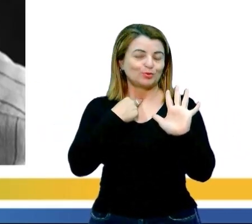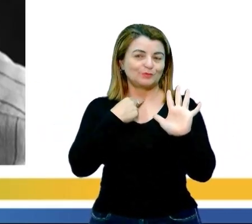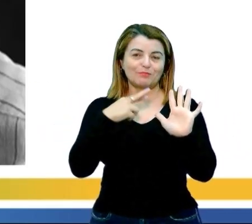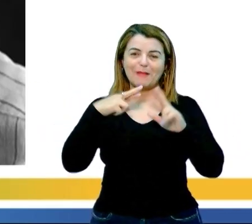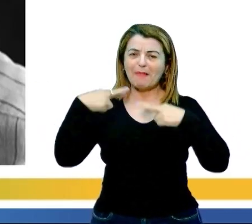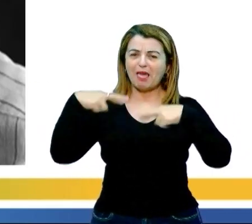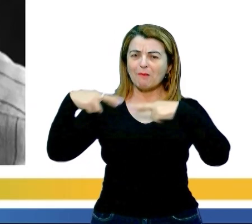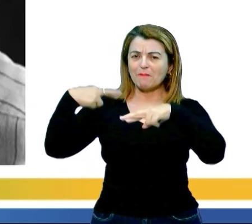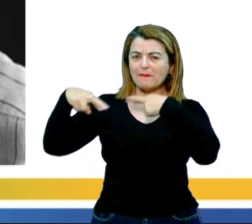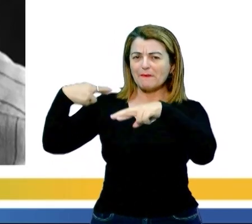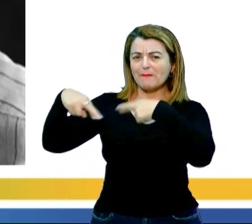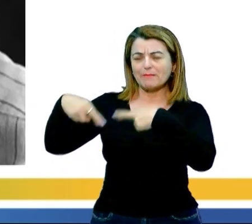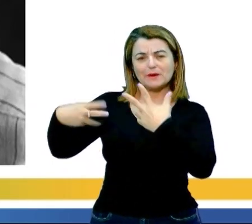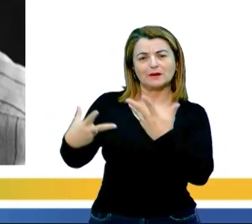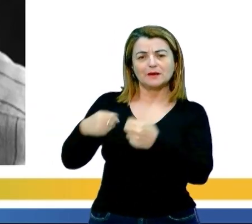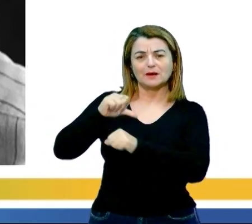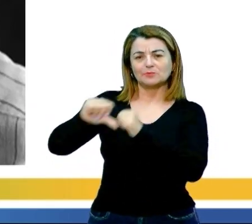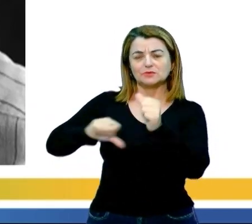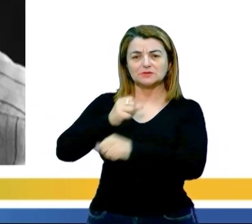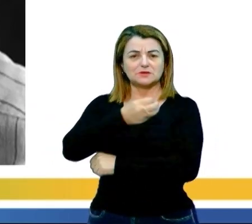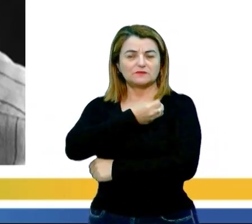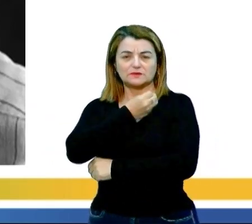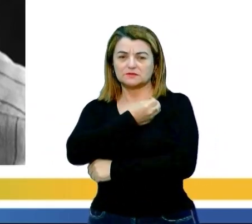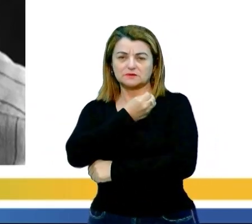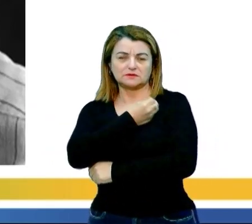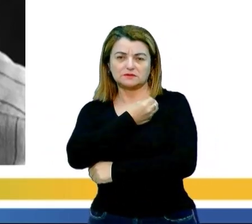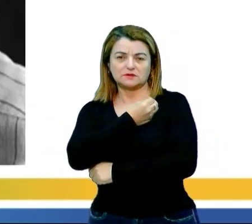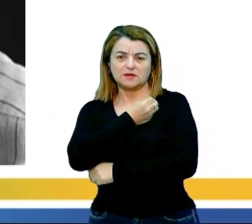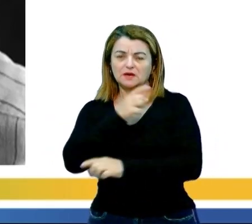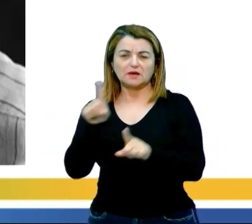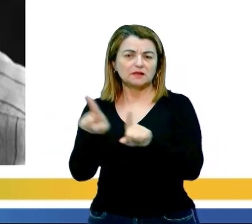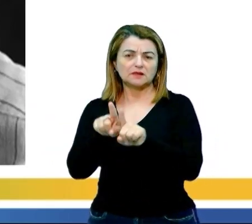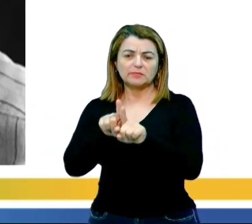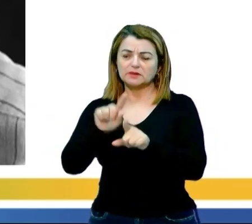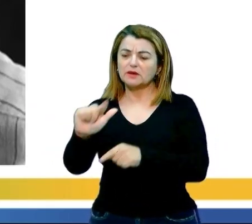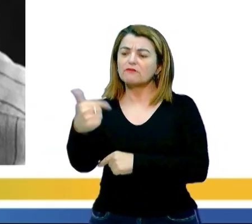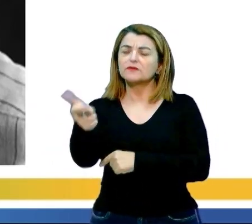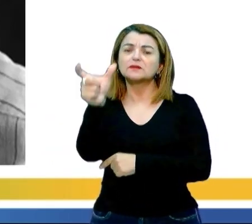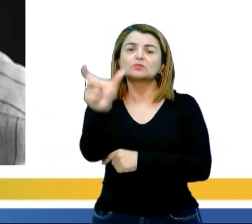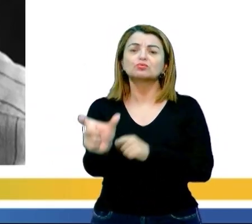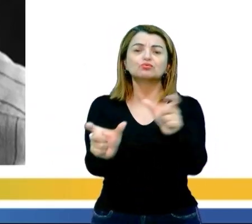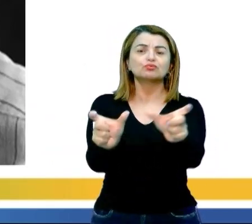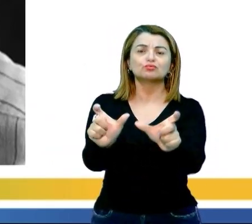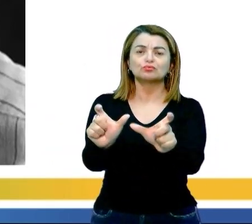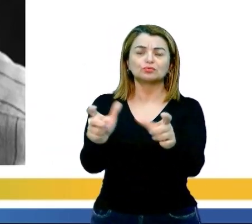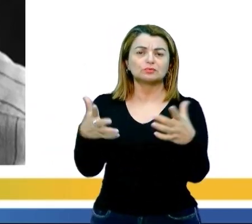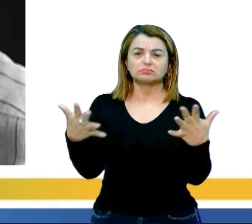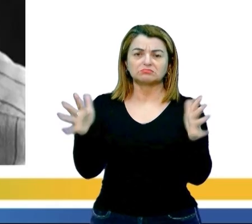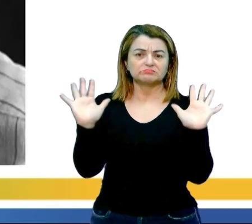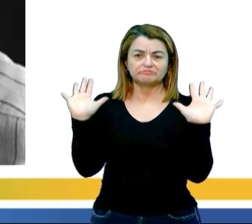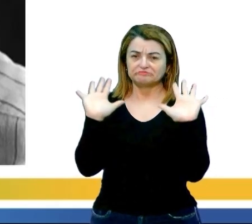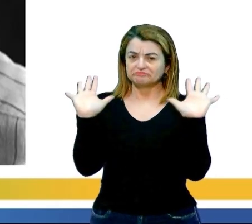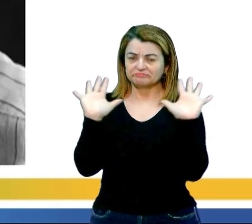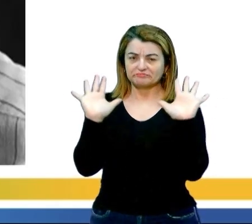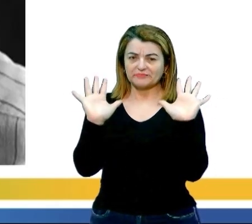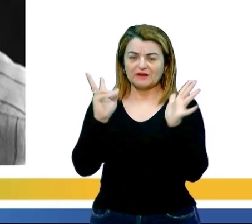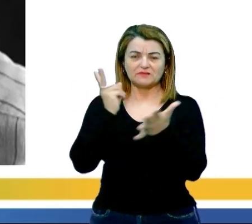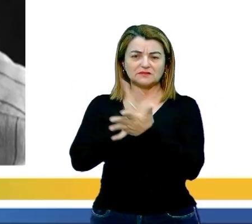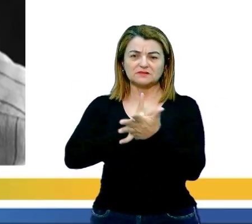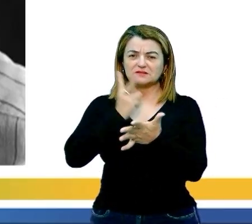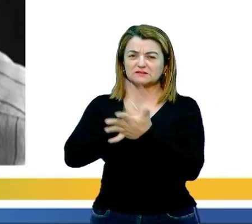que ocorrem na nossa vida. E muito menos daquilo que ocorre na vida dos outros. Porque senão a gente vai criar um